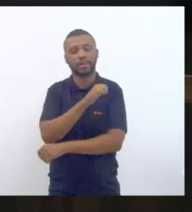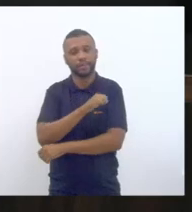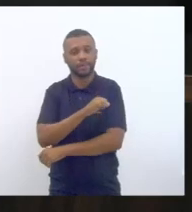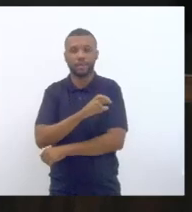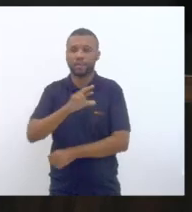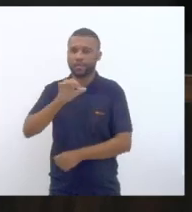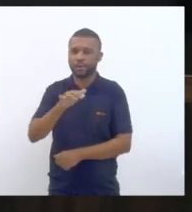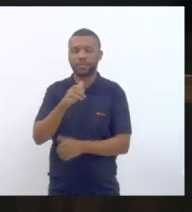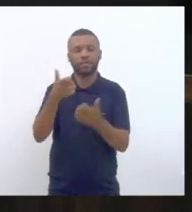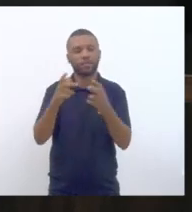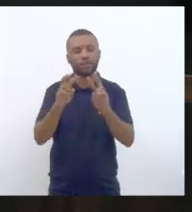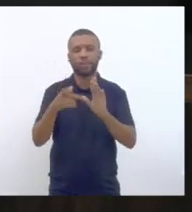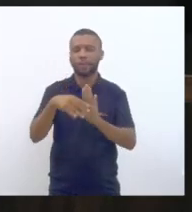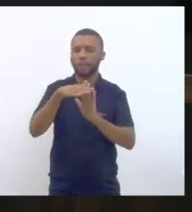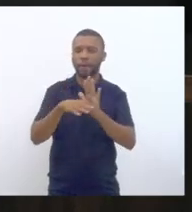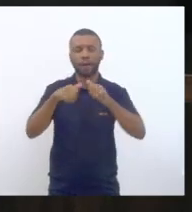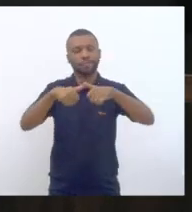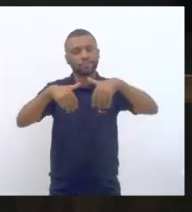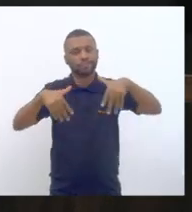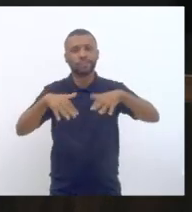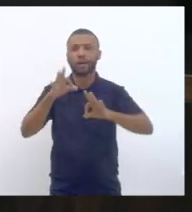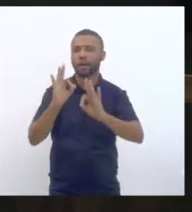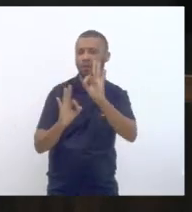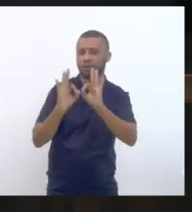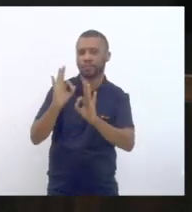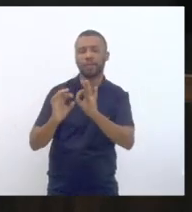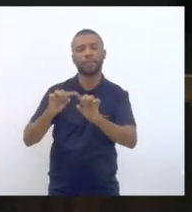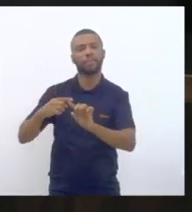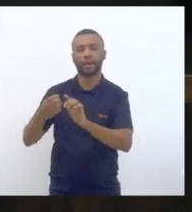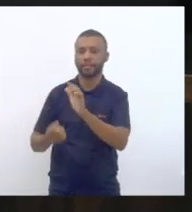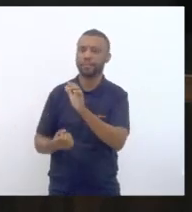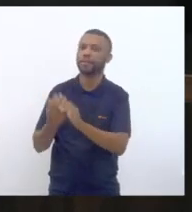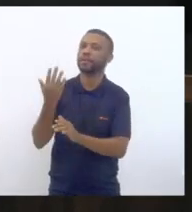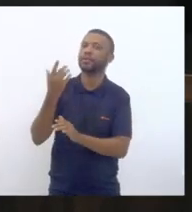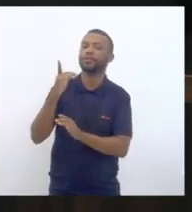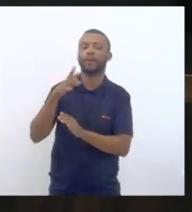dispõe sobre os princípios e diretrizes para a formulação e implementação